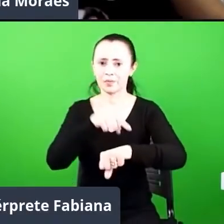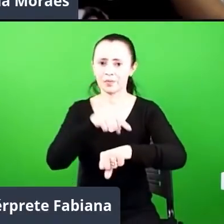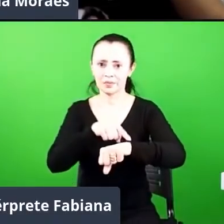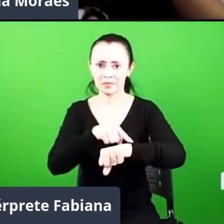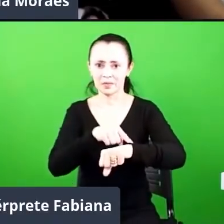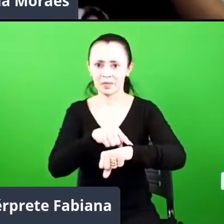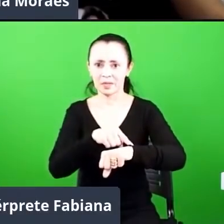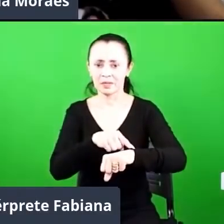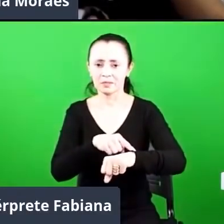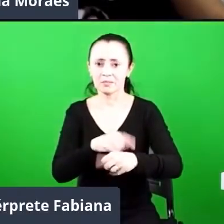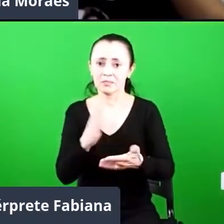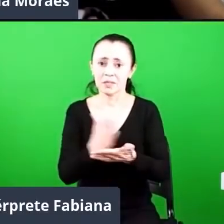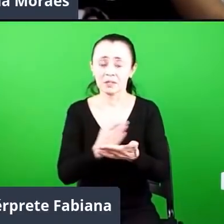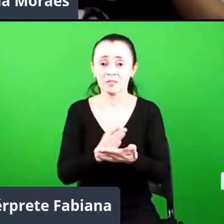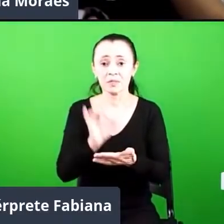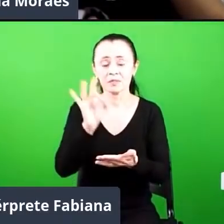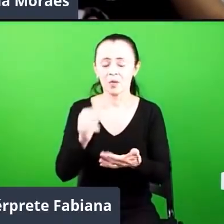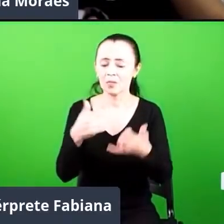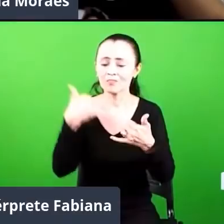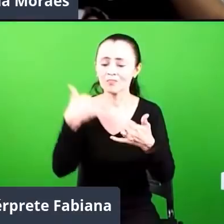apenas por meio de ligação telefônica.